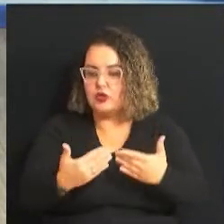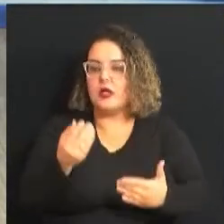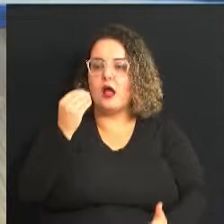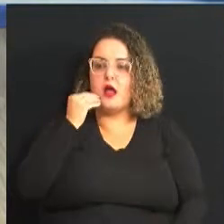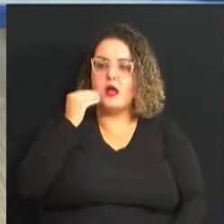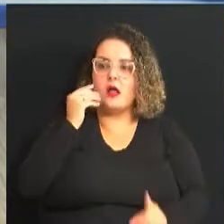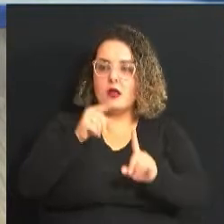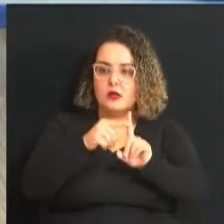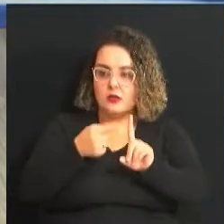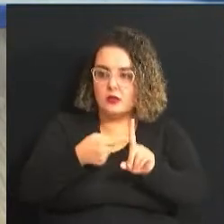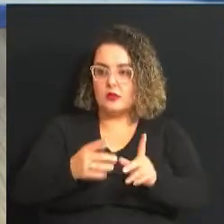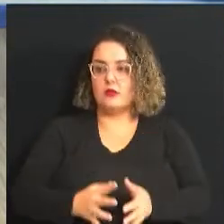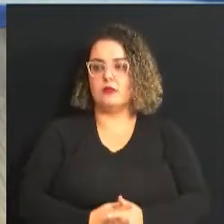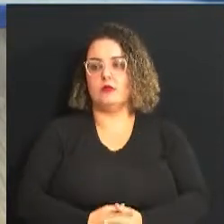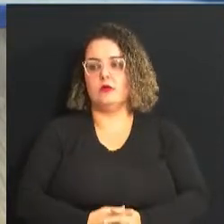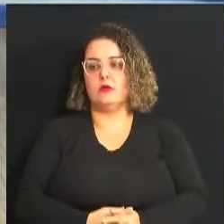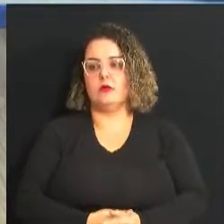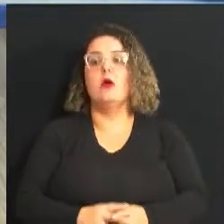engravidar?